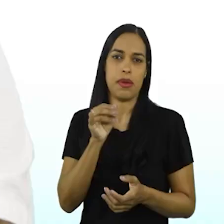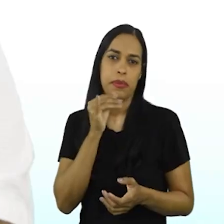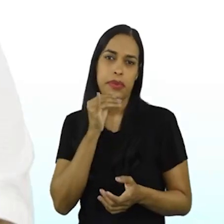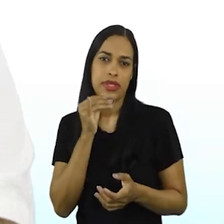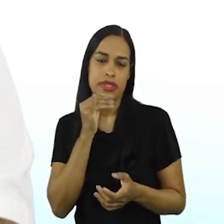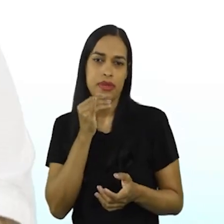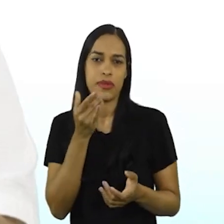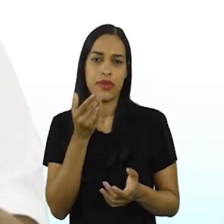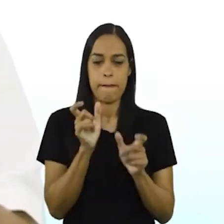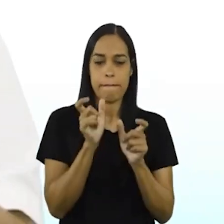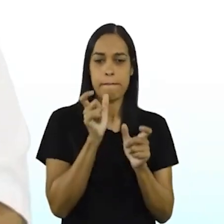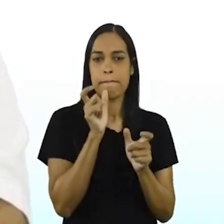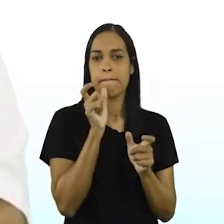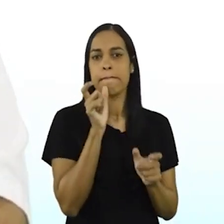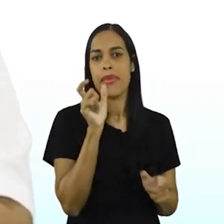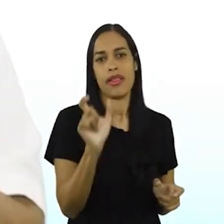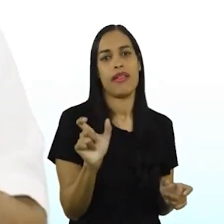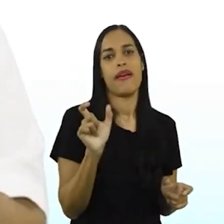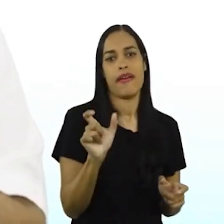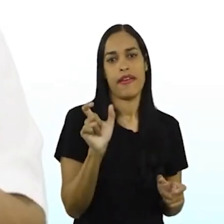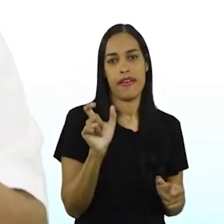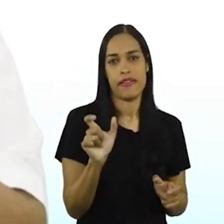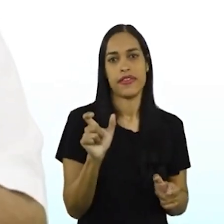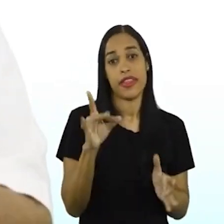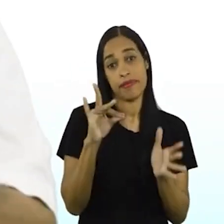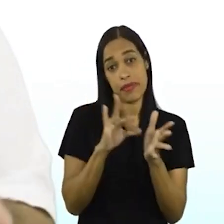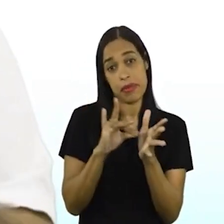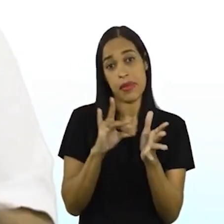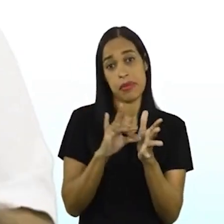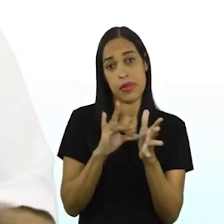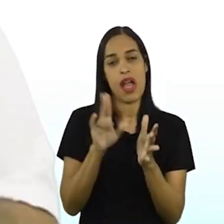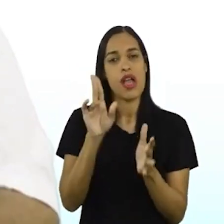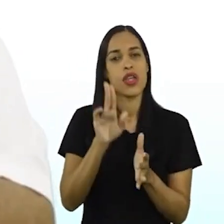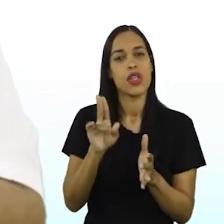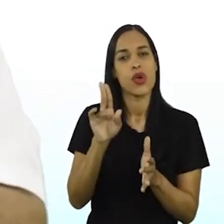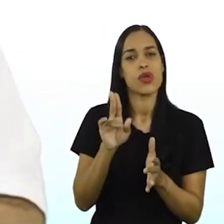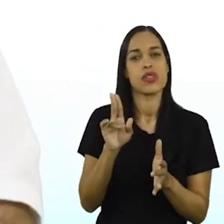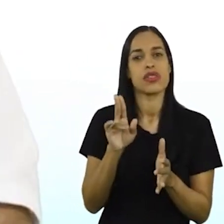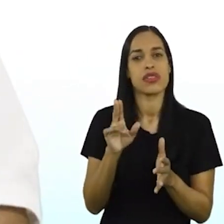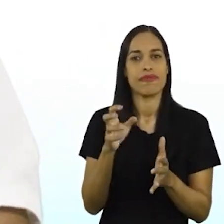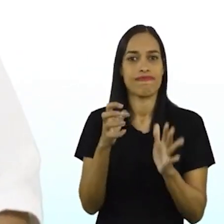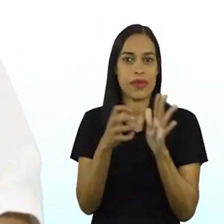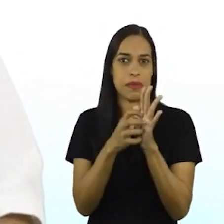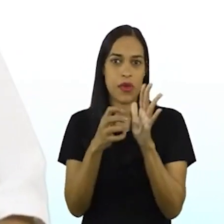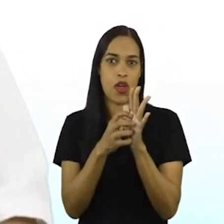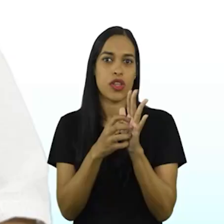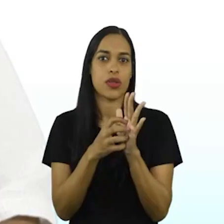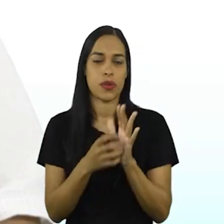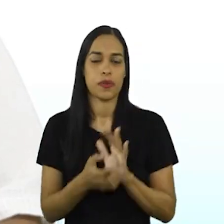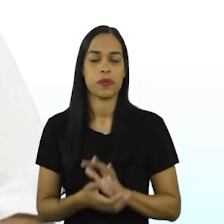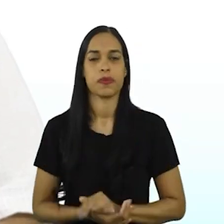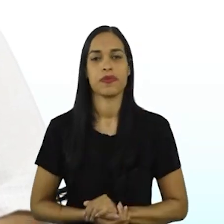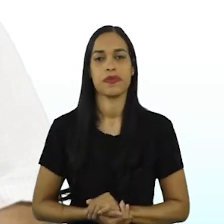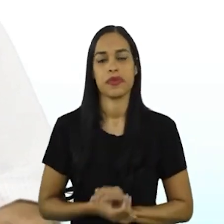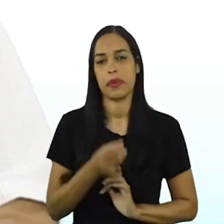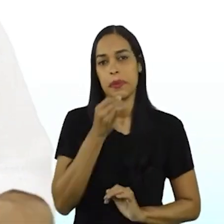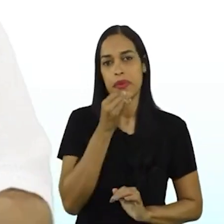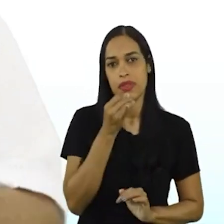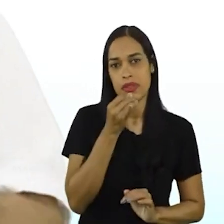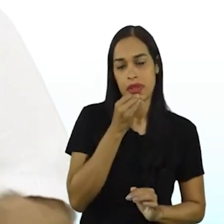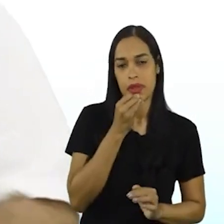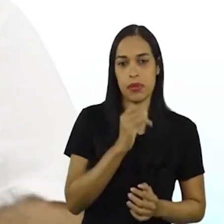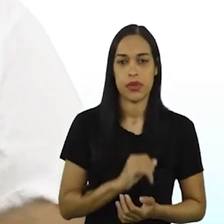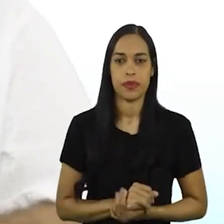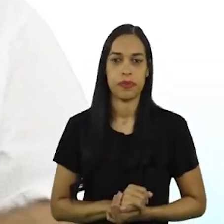tira aquela carga, né, da palavra, por exemplo, a palavra no sentido real, ele vai passar a usar no sentido simbólico, figurado. Então, se ele